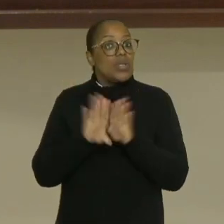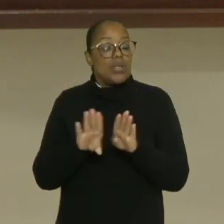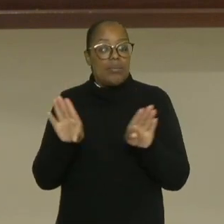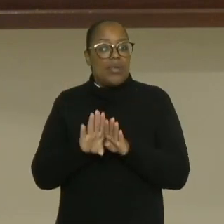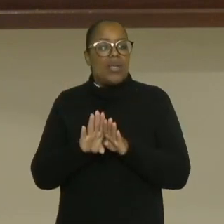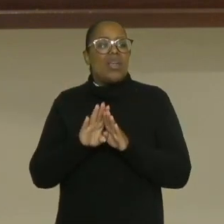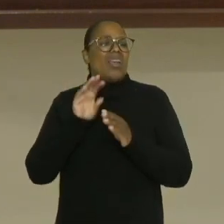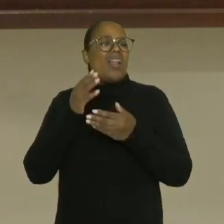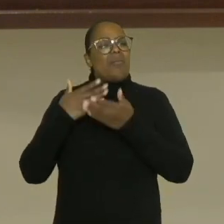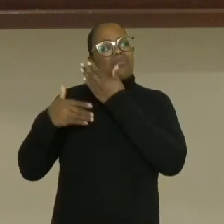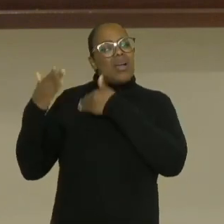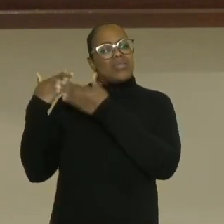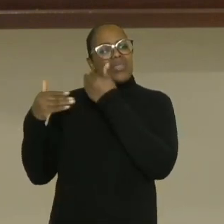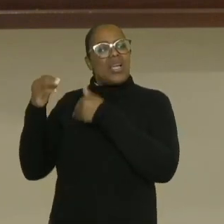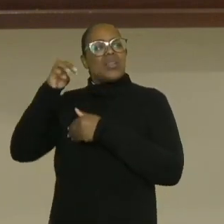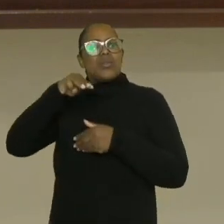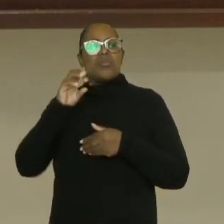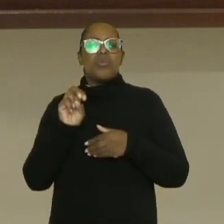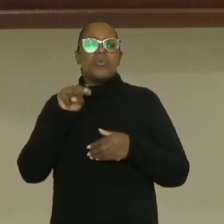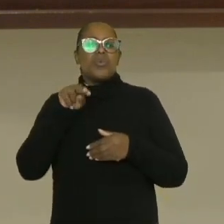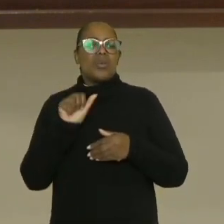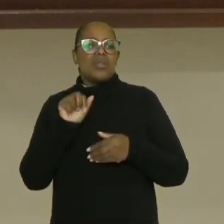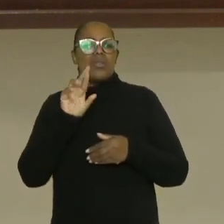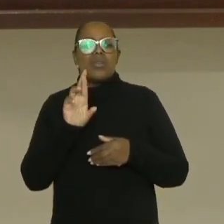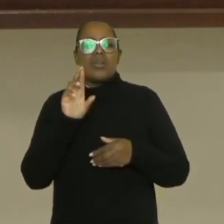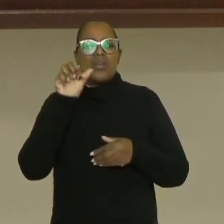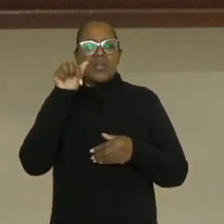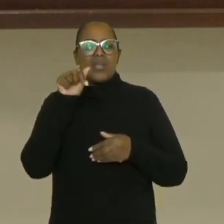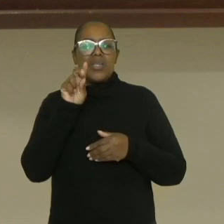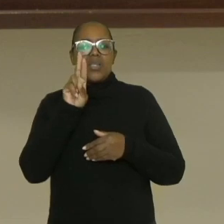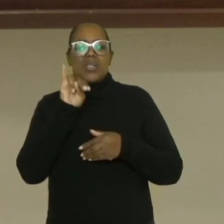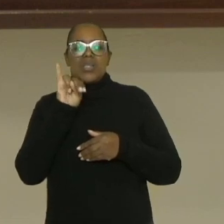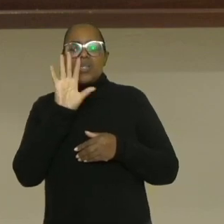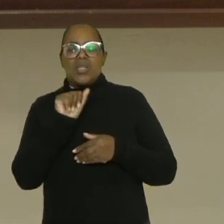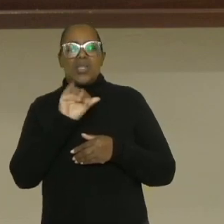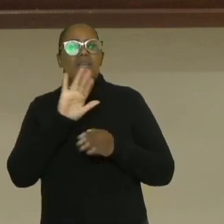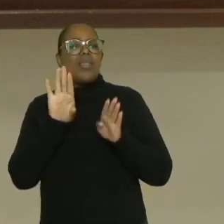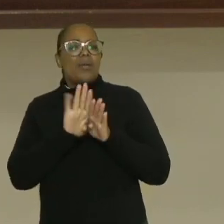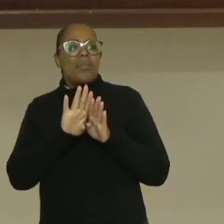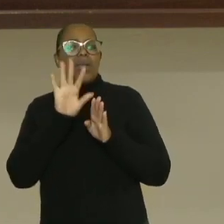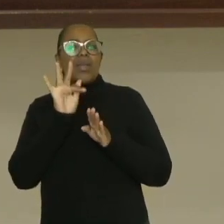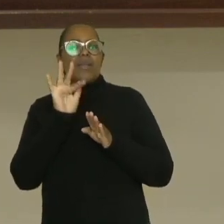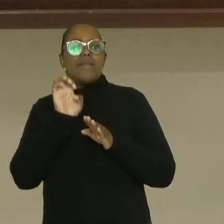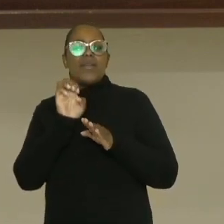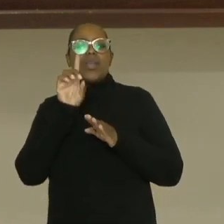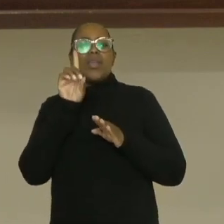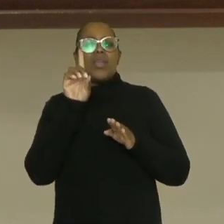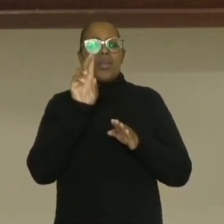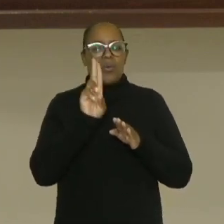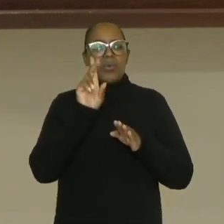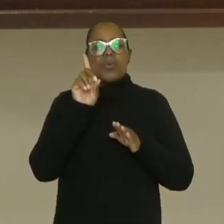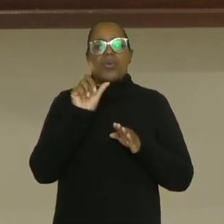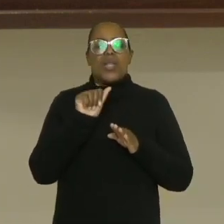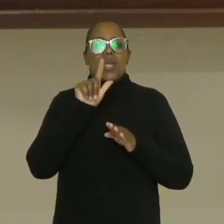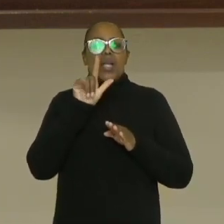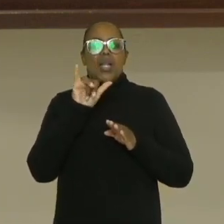de monarquia, de feudalismo, quando as pessoas precisavam obedecer a um rei, vamos pensar dessa